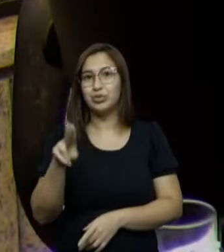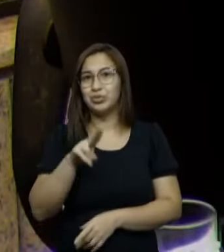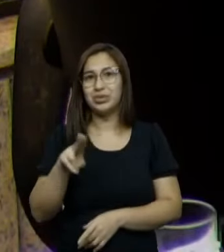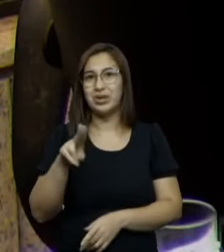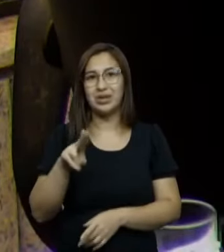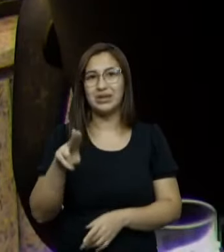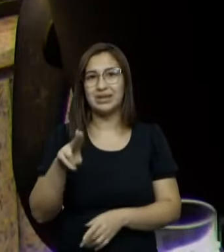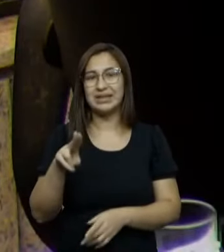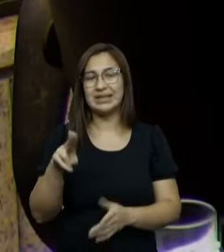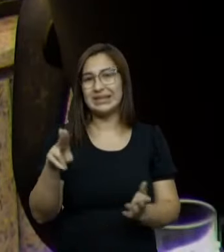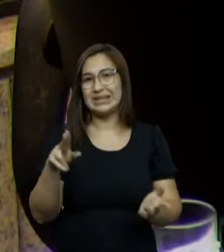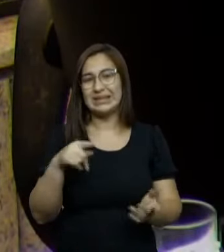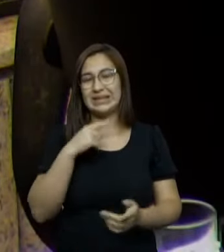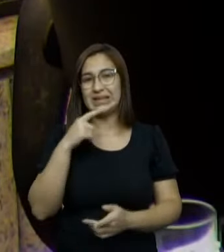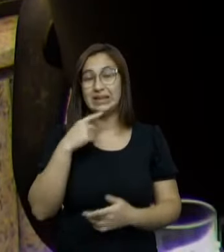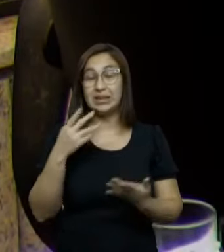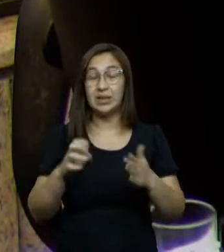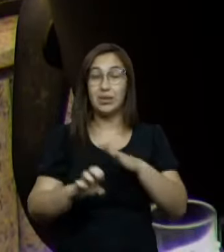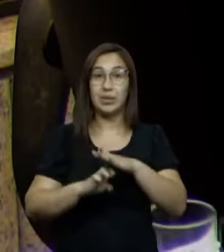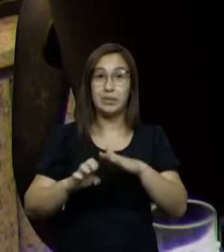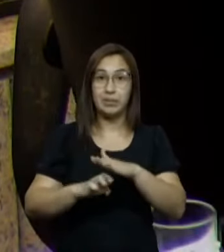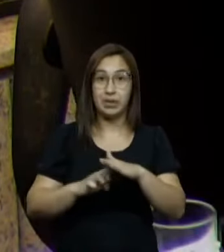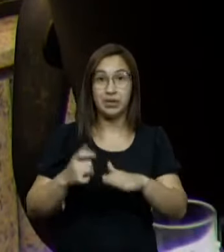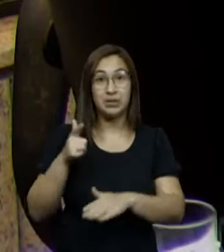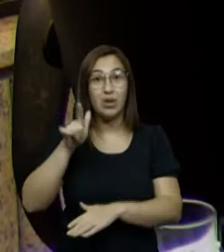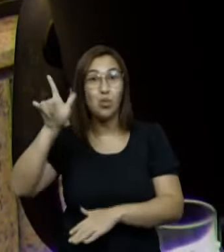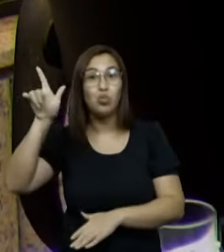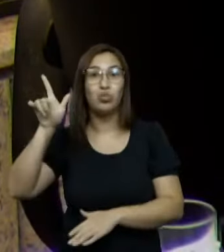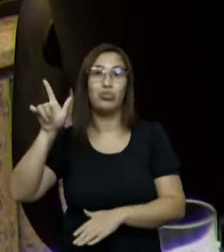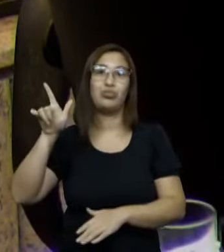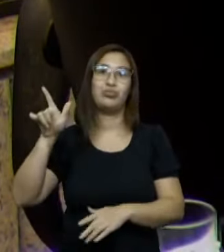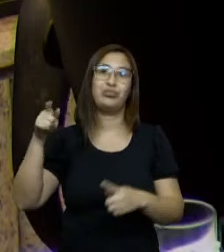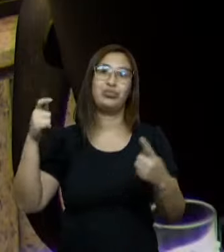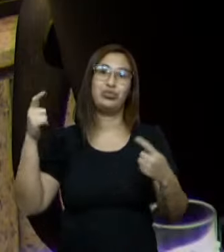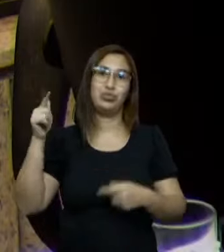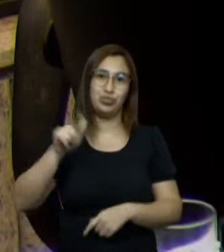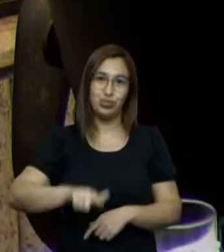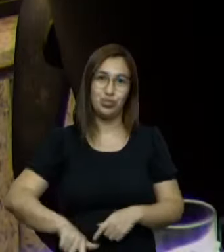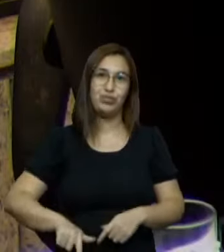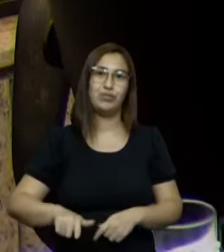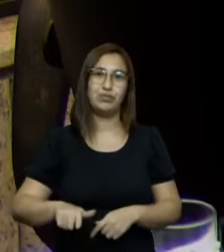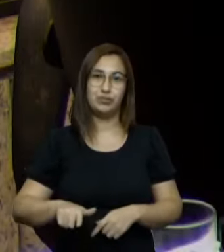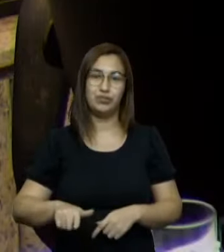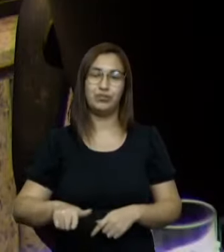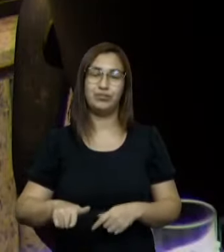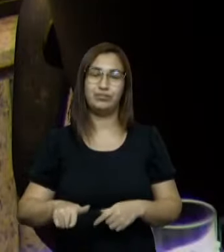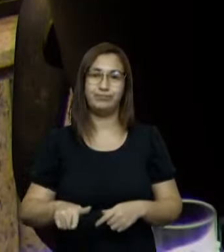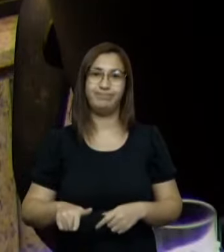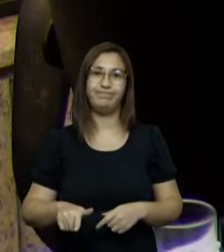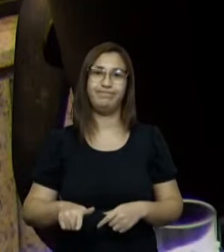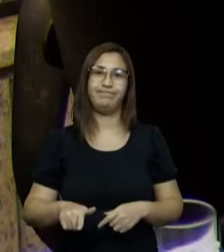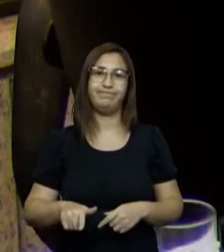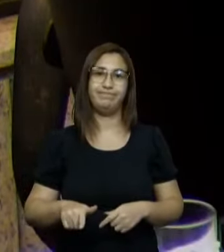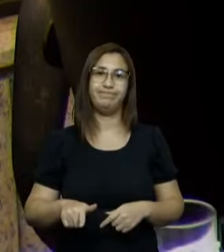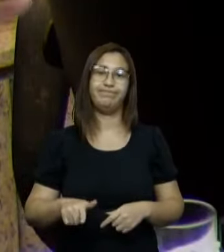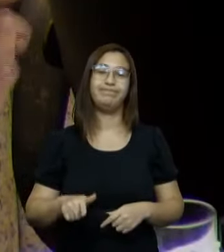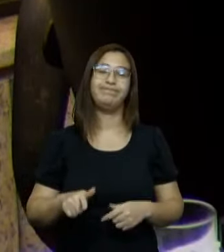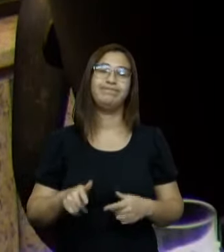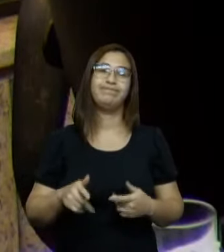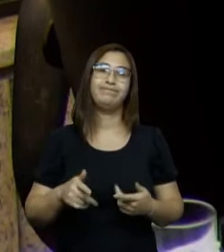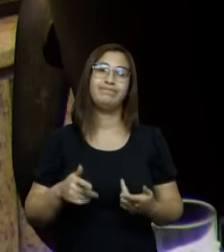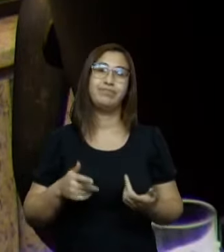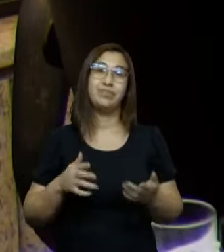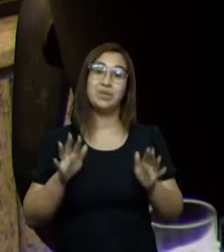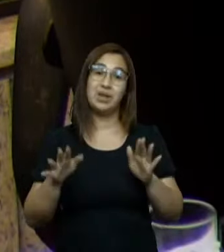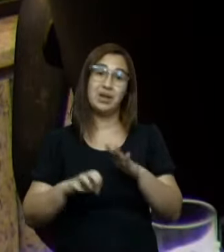aproveitadas. Então, a empresa teria que fazer novamente o que já foi feito. Assim, a empresa disse, não vou fazer,